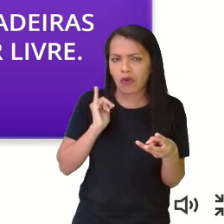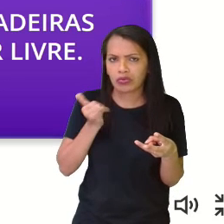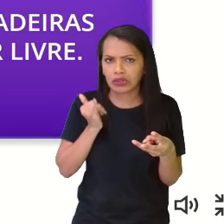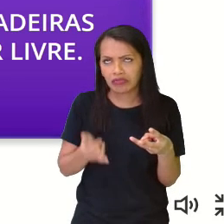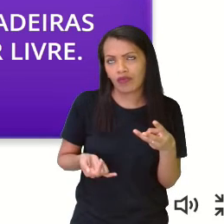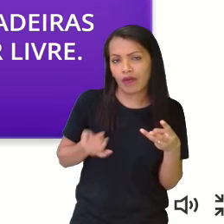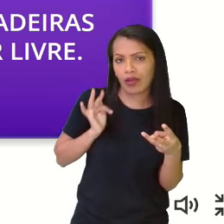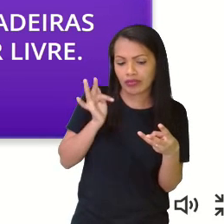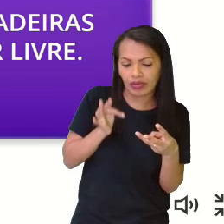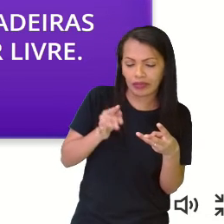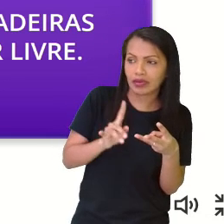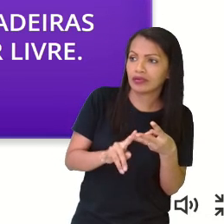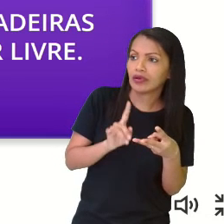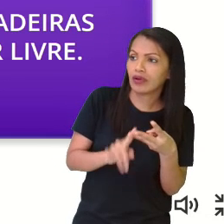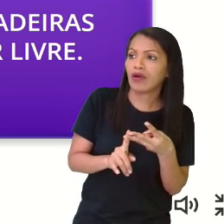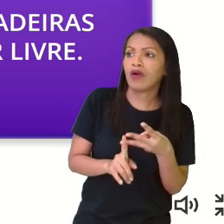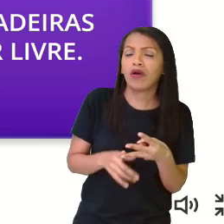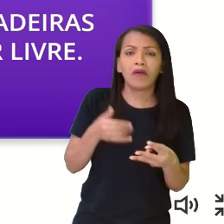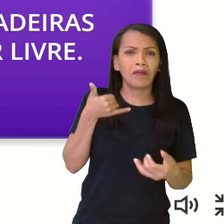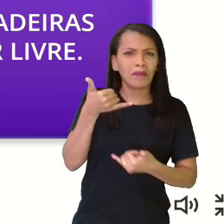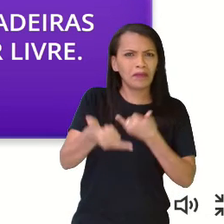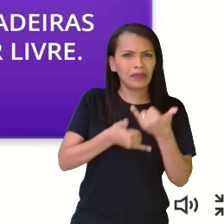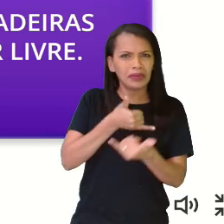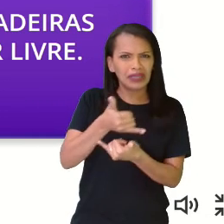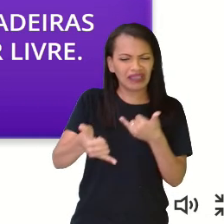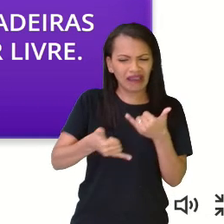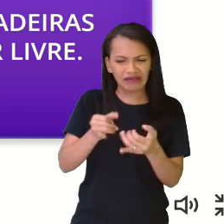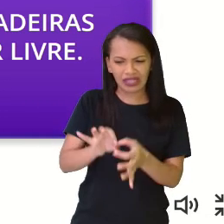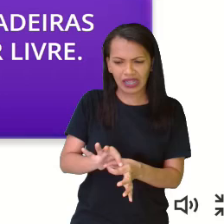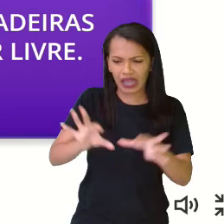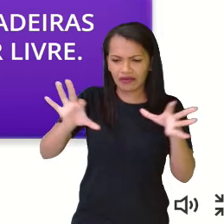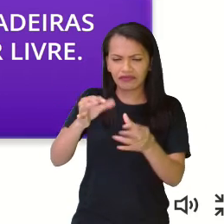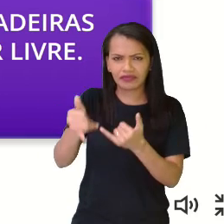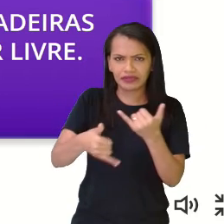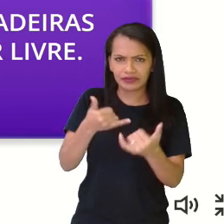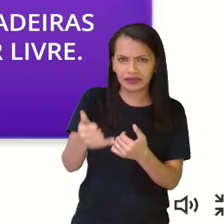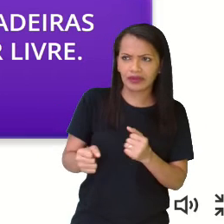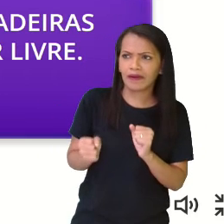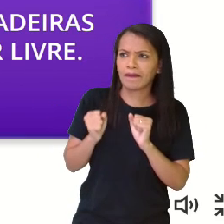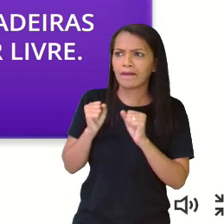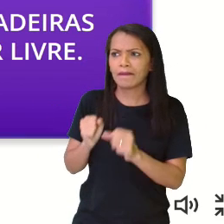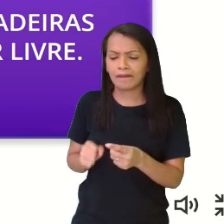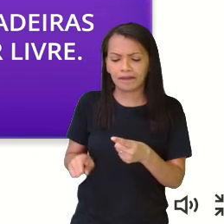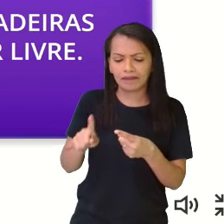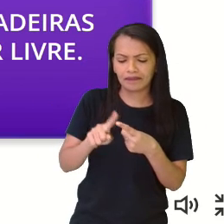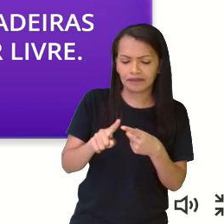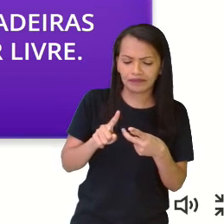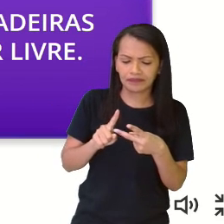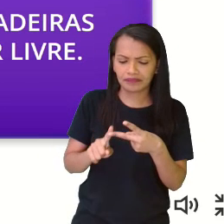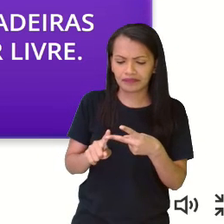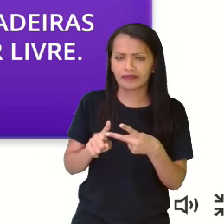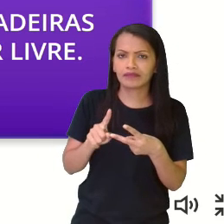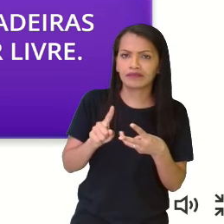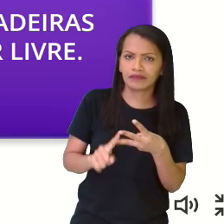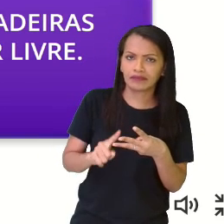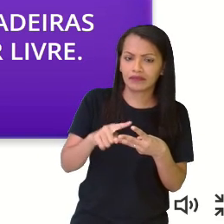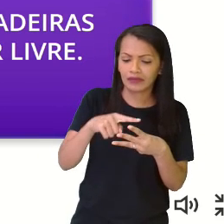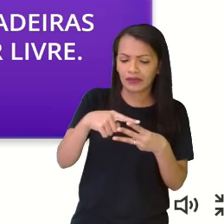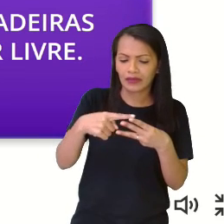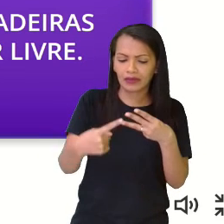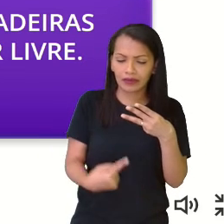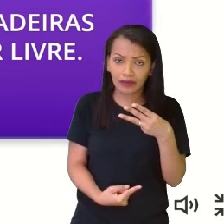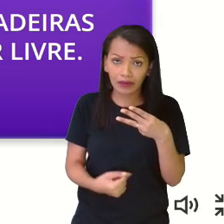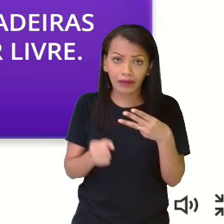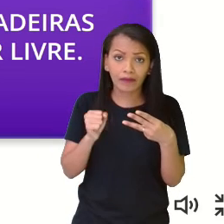personagens? A, histórias fantásticas. B, qualquer ser. Quando fala ser, pode ser planta, pode ser animal, pode ser pessoa que atua ali na